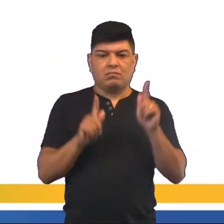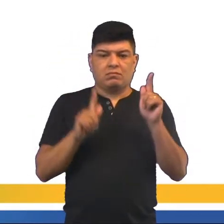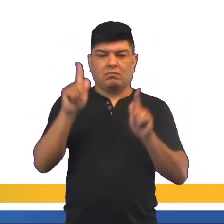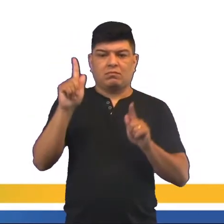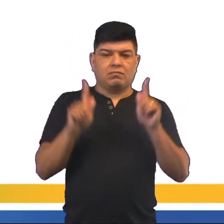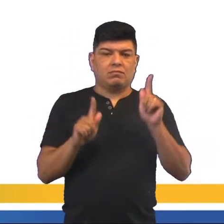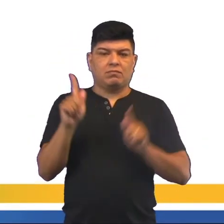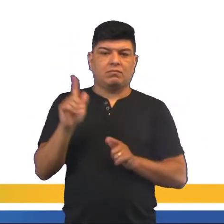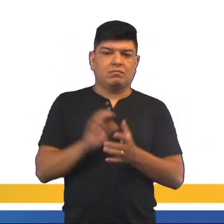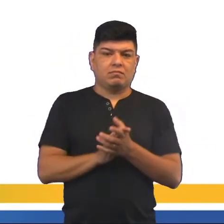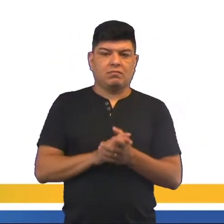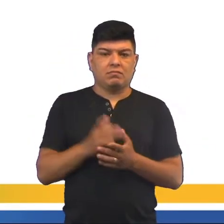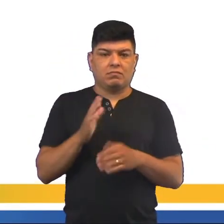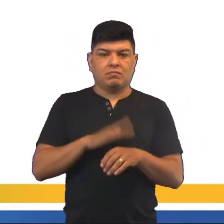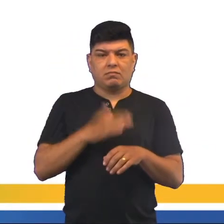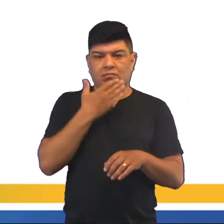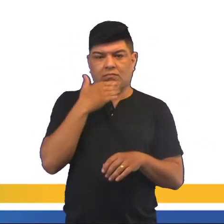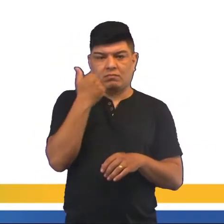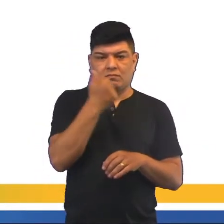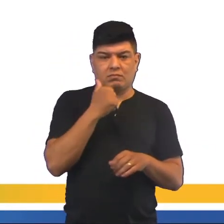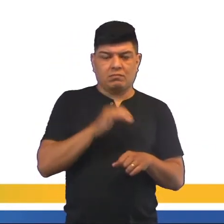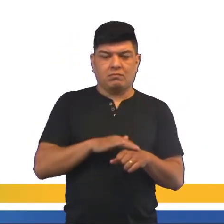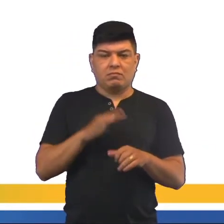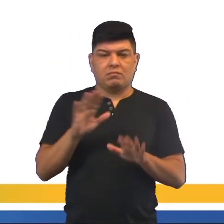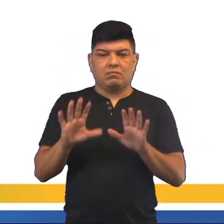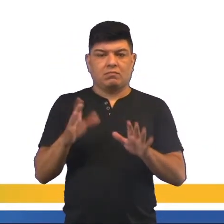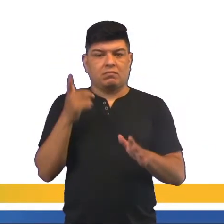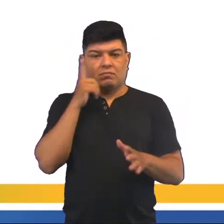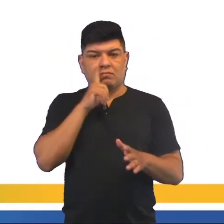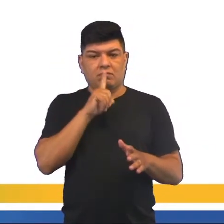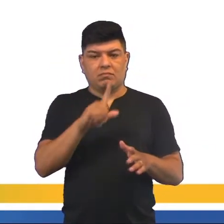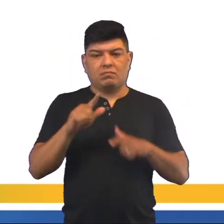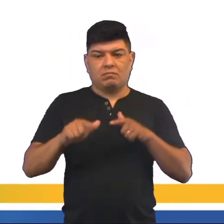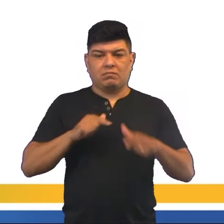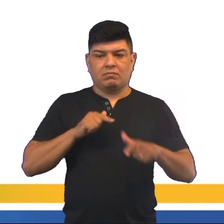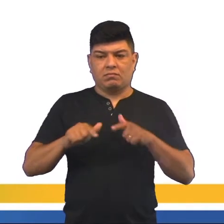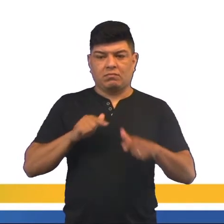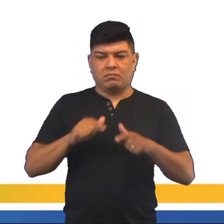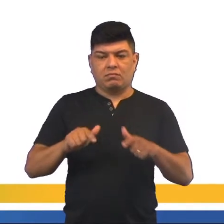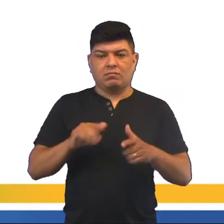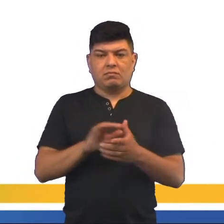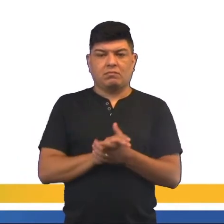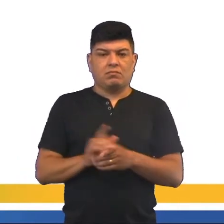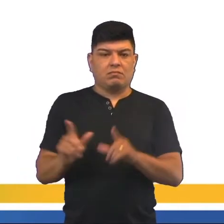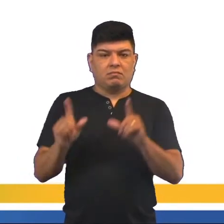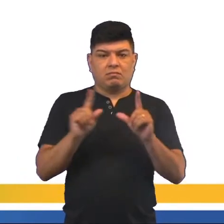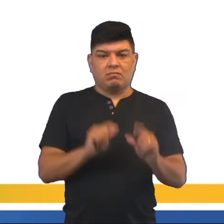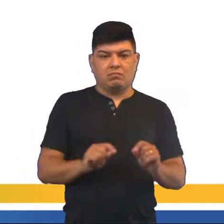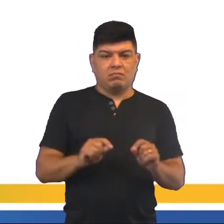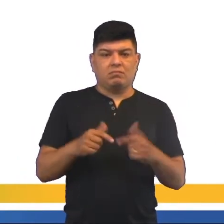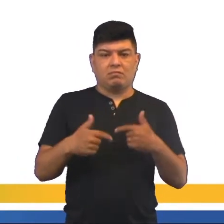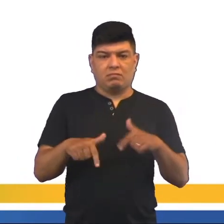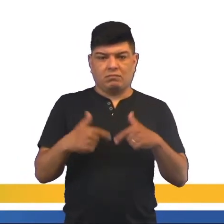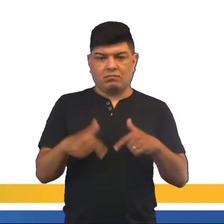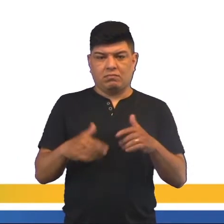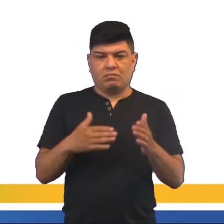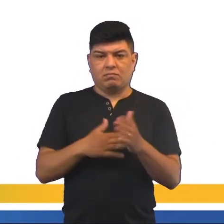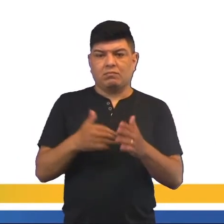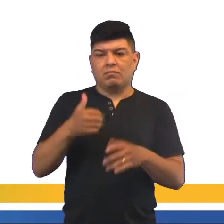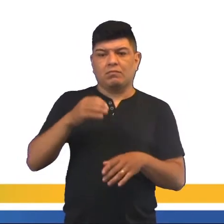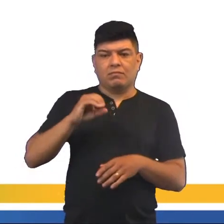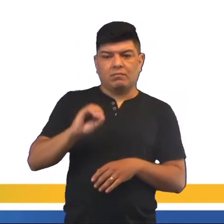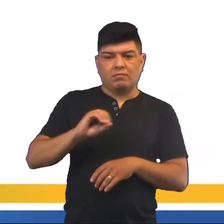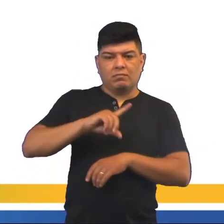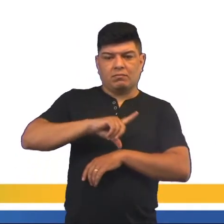de greve. Uma das melhorias mais sensíveis conquistadas por trabalhadores, foi a redução de jornada de trabalho para